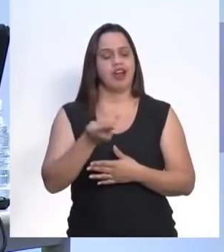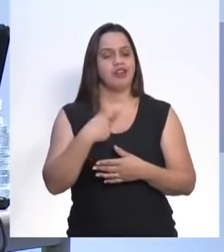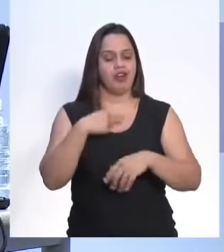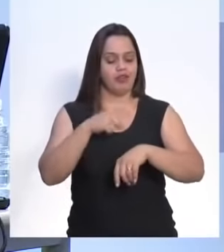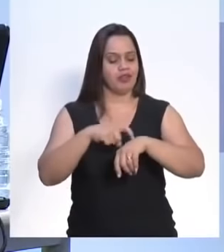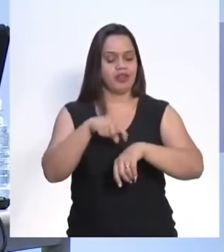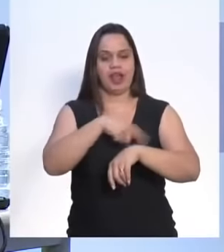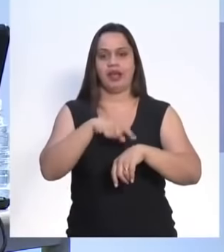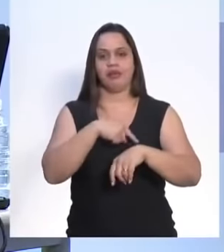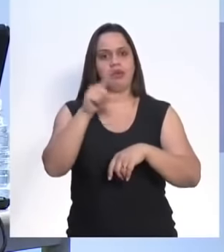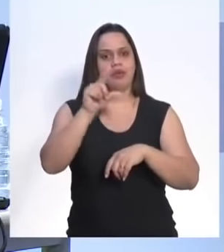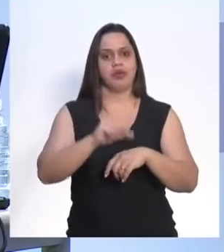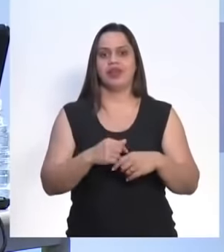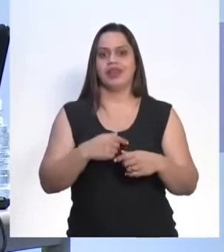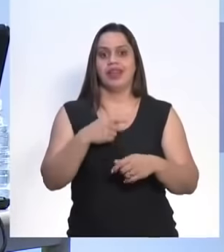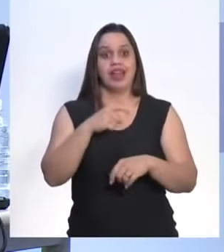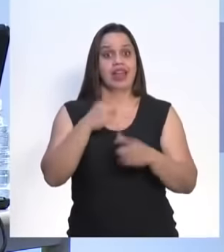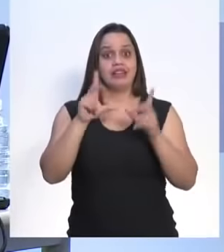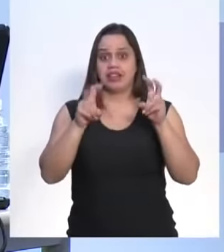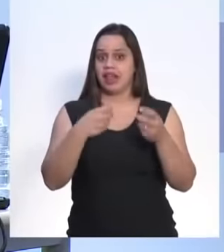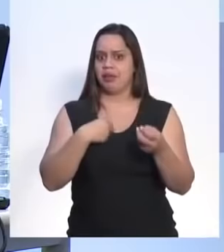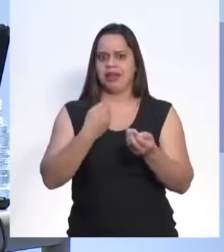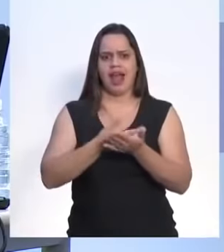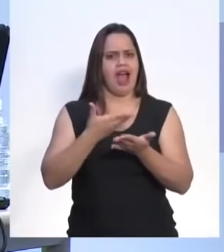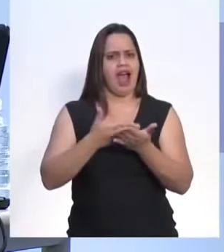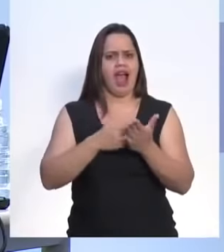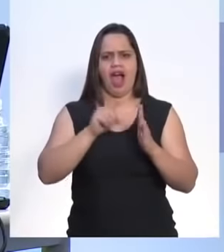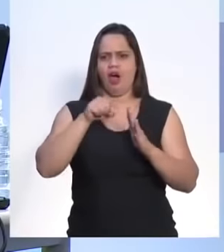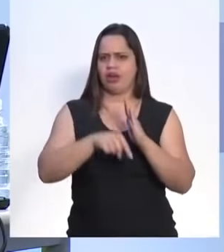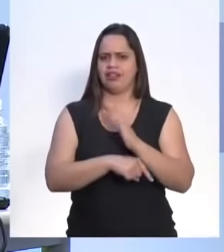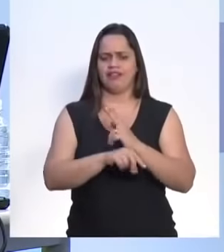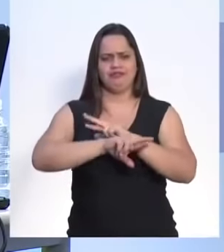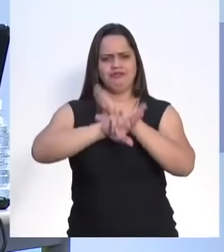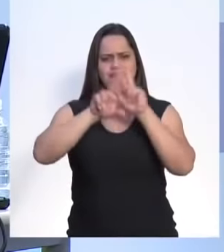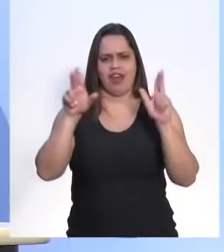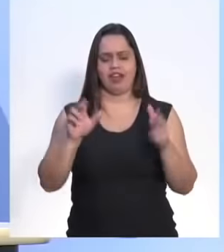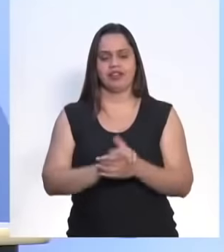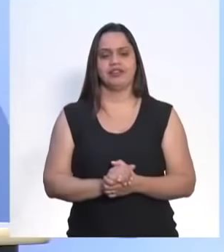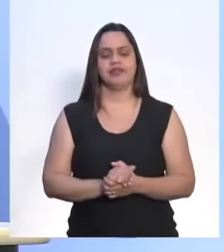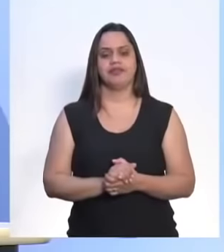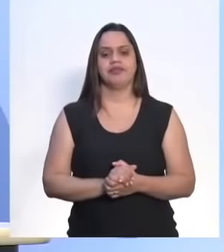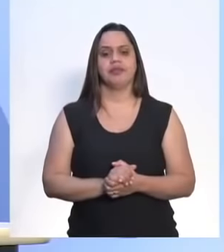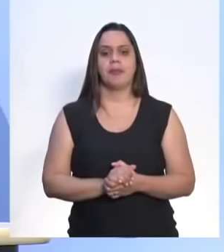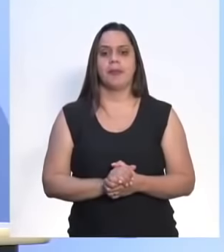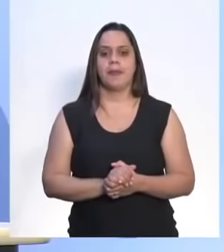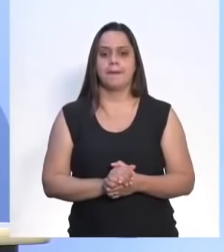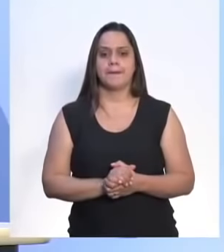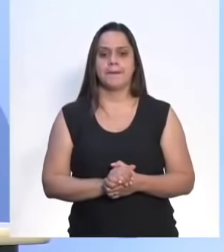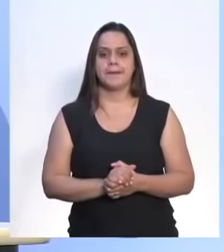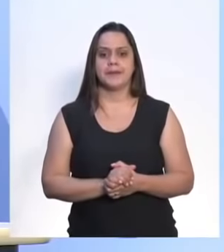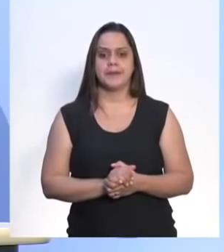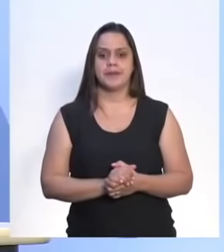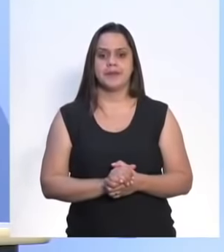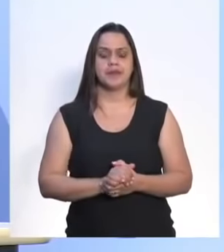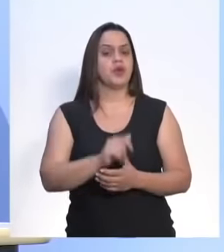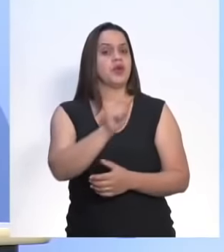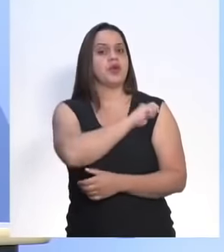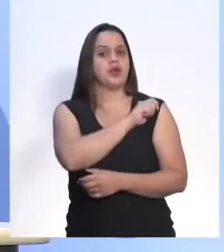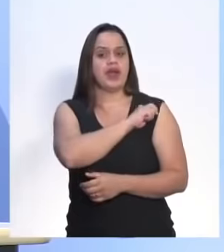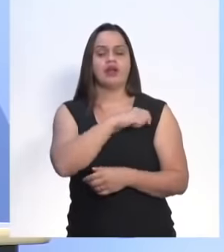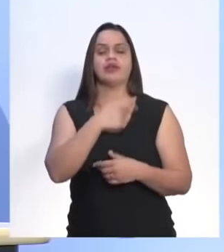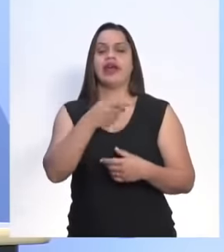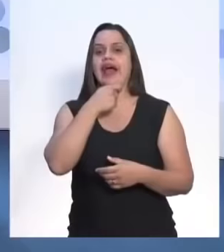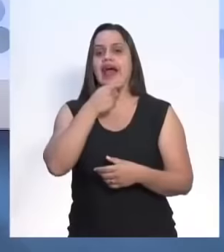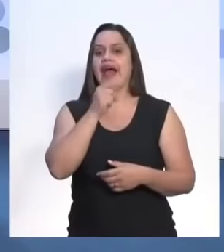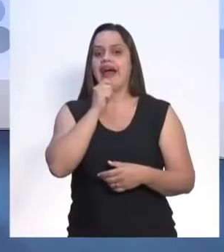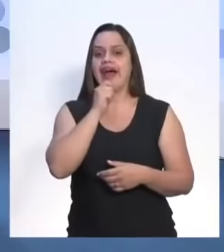dá para pegar isso aqui, gera aulas e aulas e aulas. E aí, que eles estão colocando na três? Eles ainda estão naquela polêmica do biscoito e bolacha,